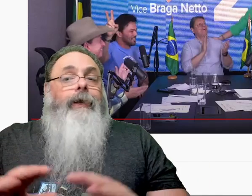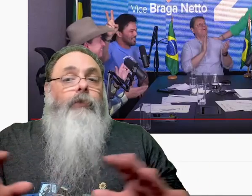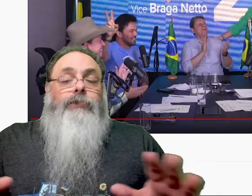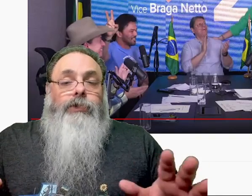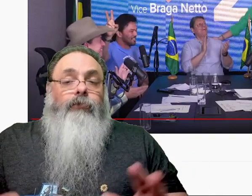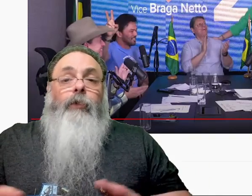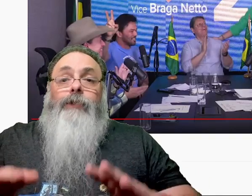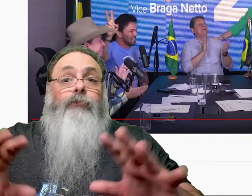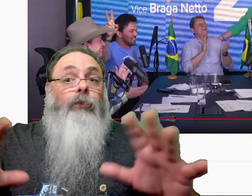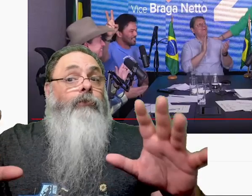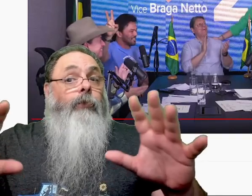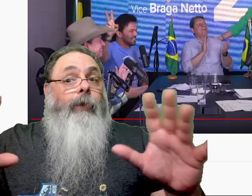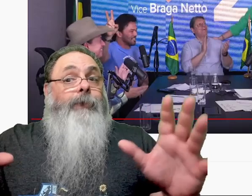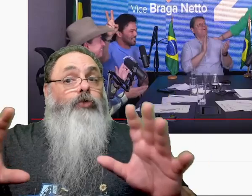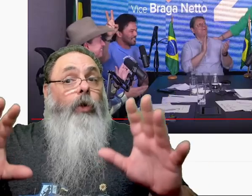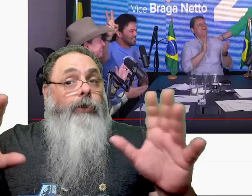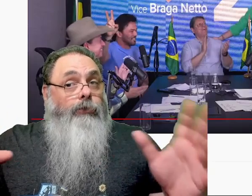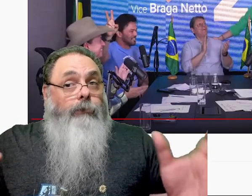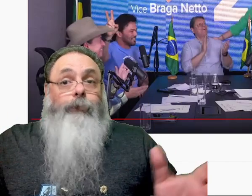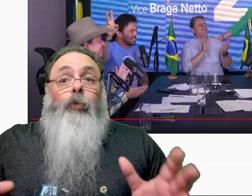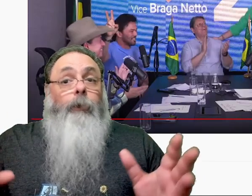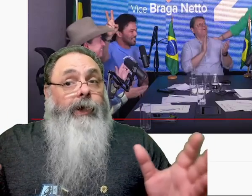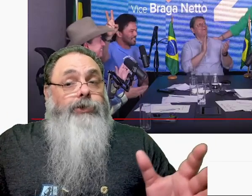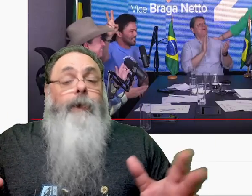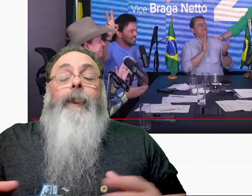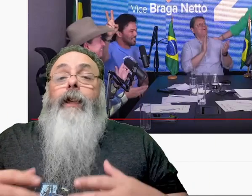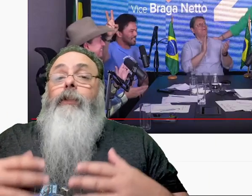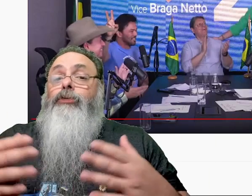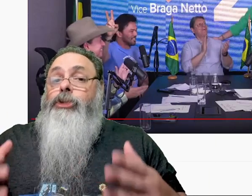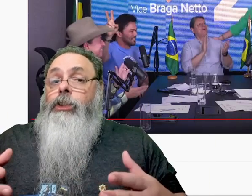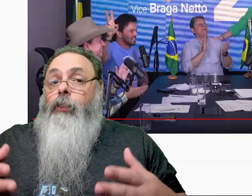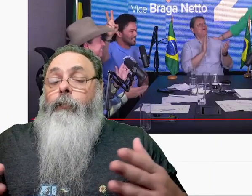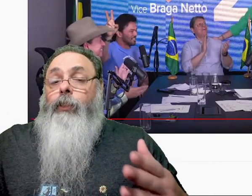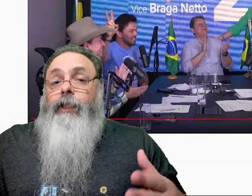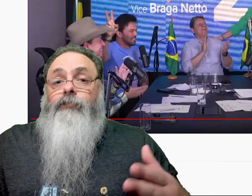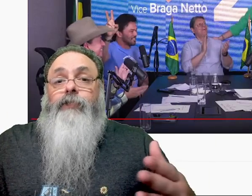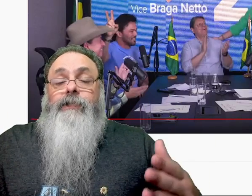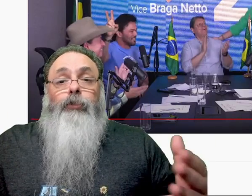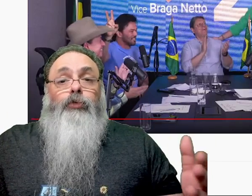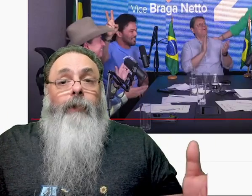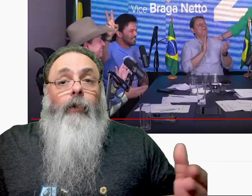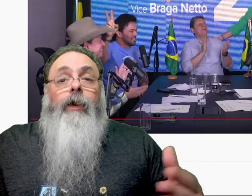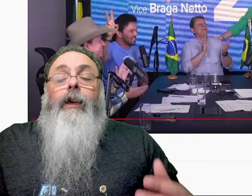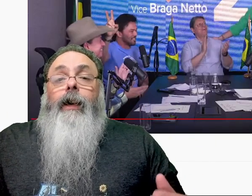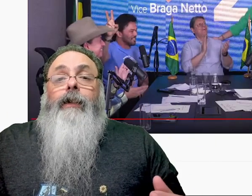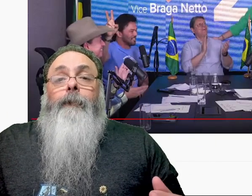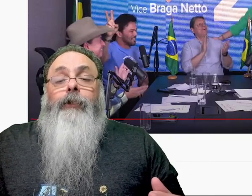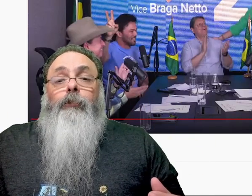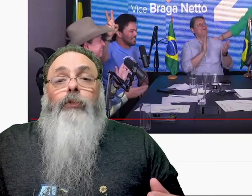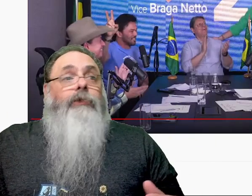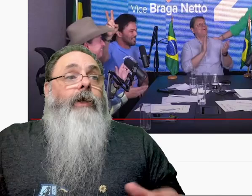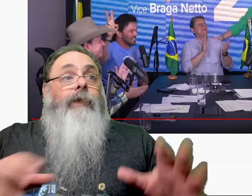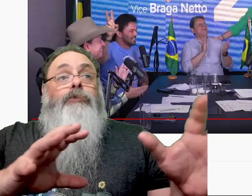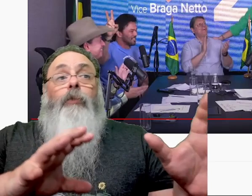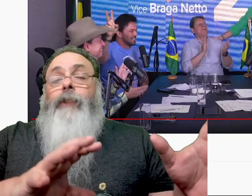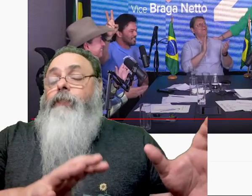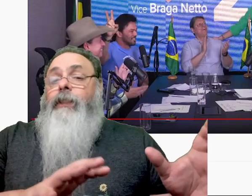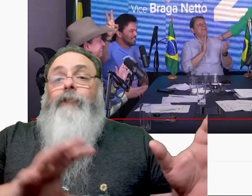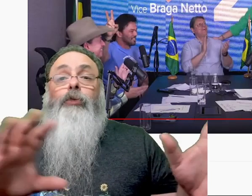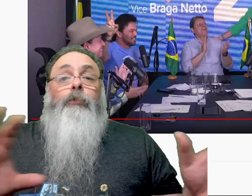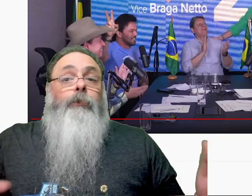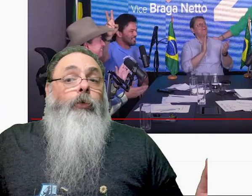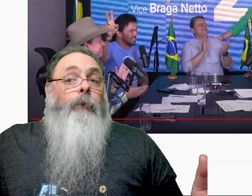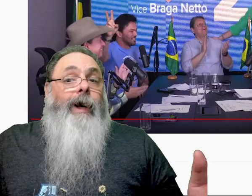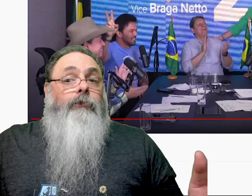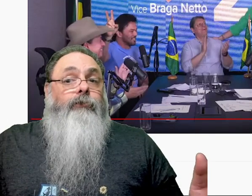ou seja foi um episódio preocupante Aquilo tinha um poder de fazer muito mal a campanha do bolsonaro nesse momento